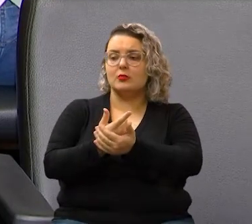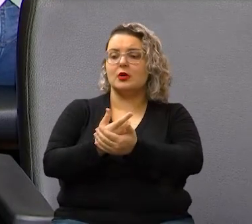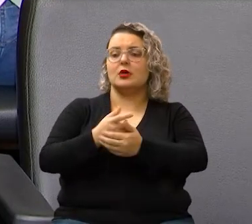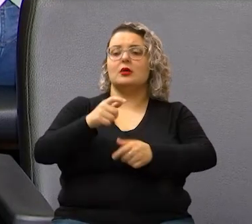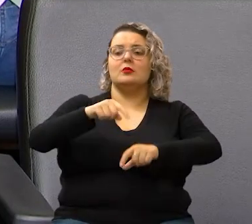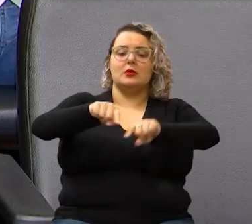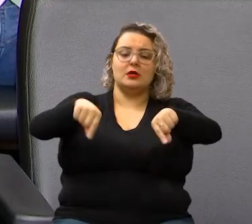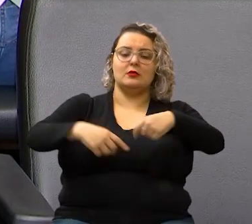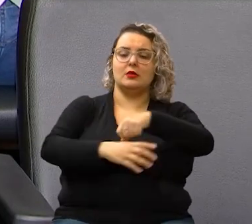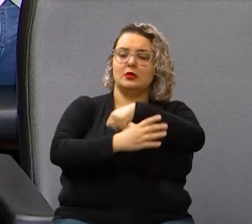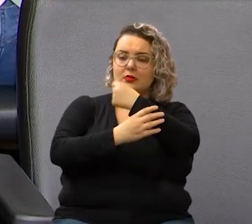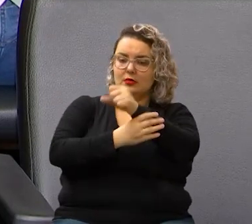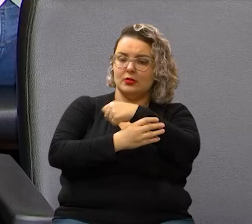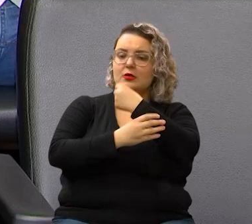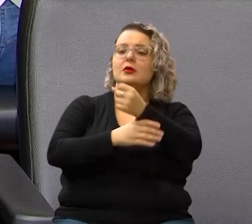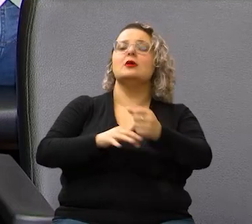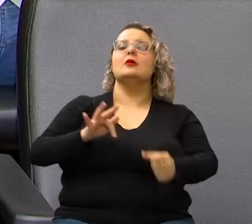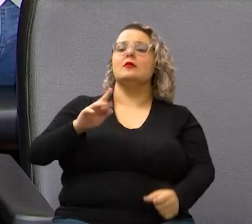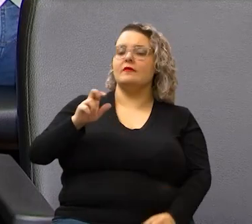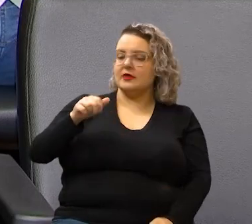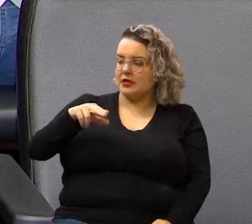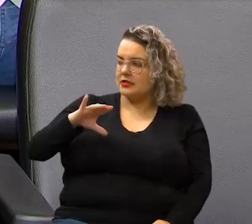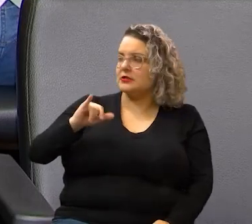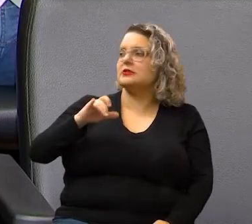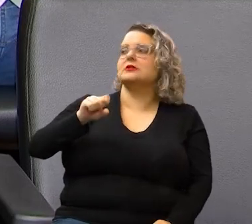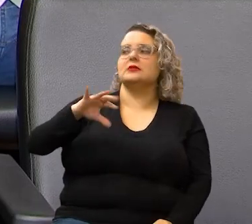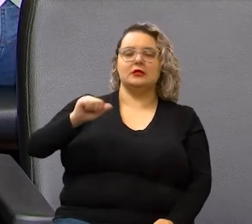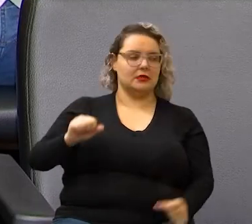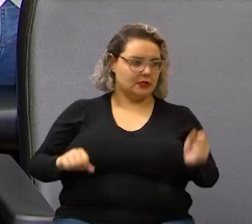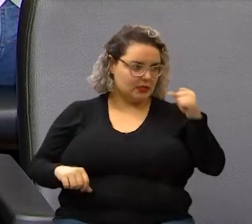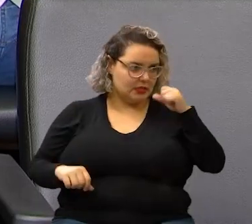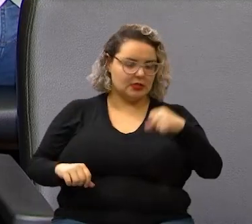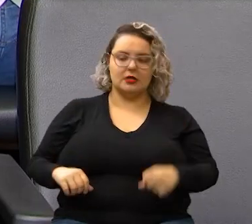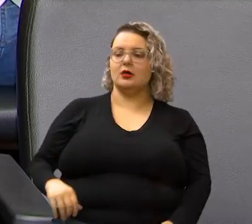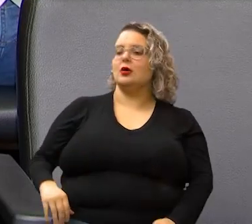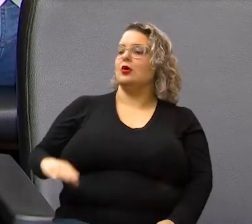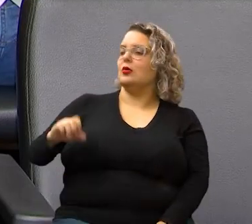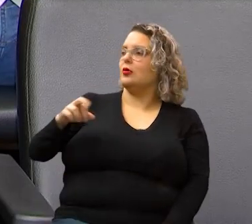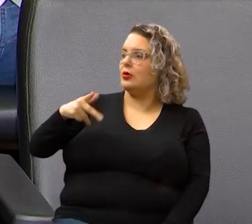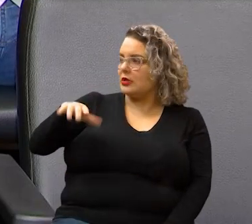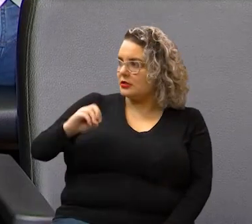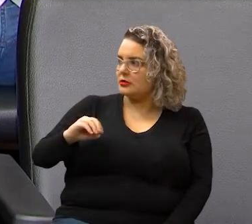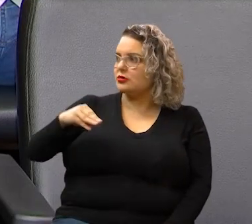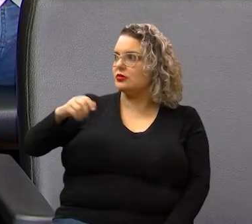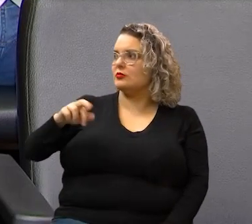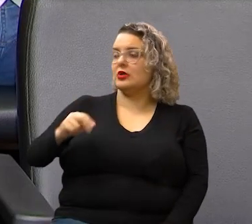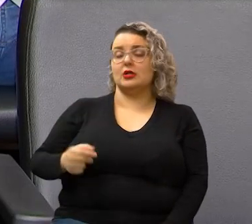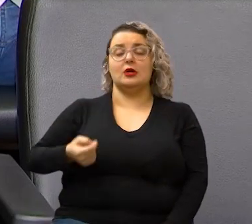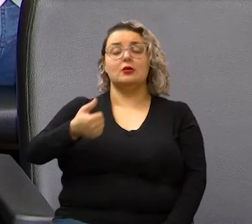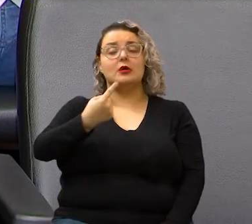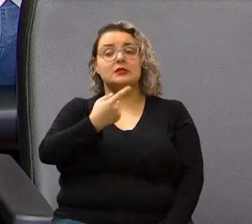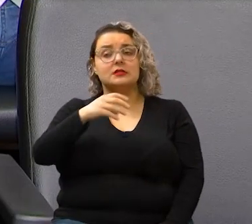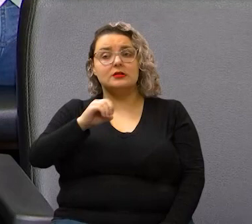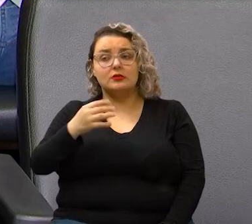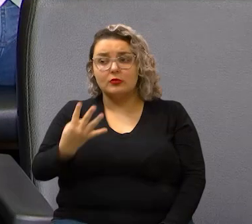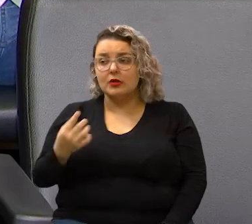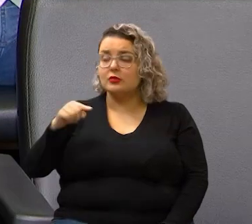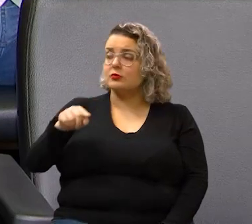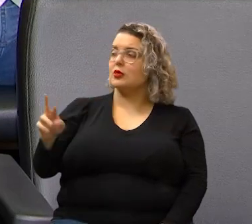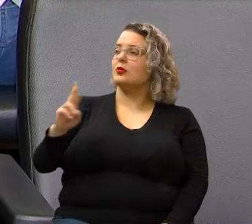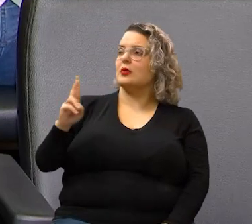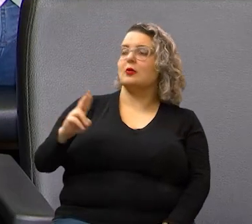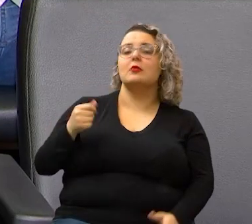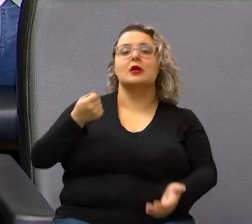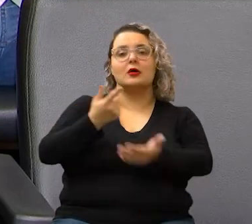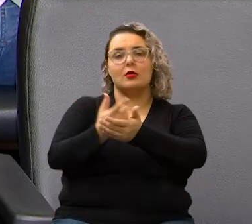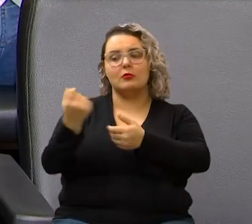de fisioterapia da Associação Franciscana de Assistência Social, Coração de Maria, e quase R$ 104.000